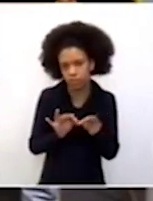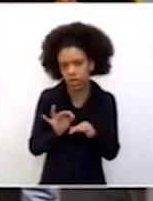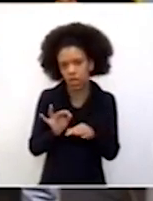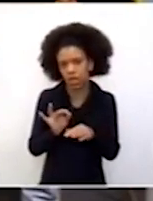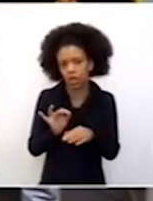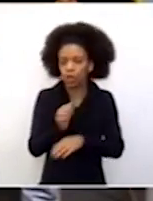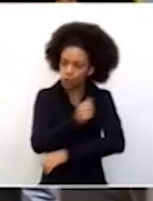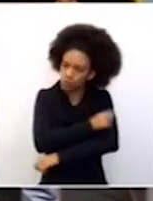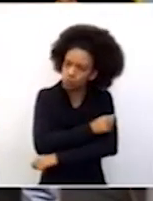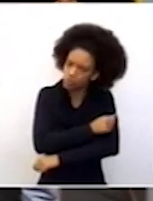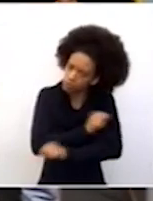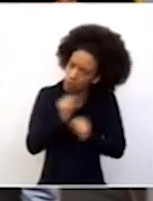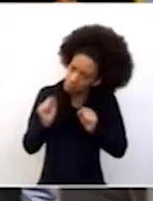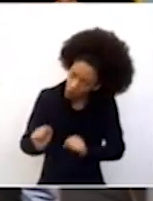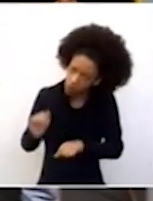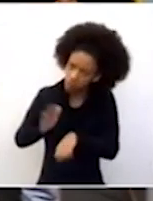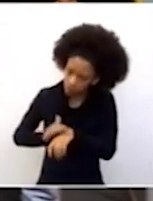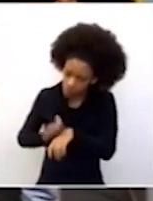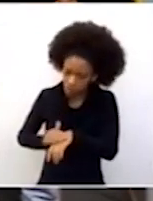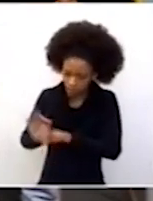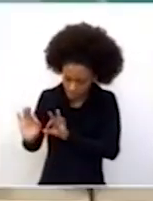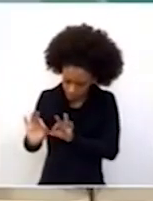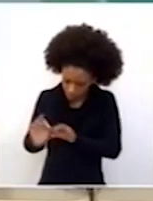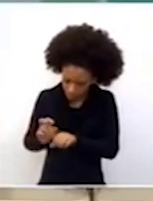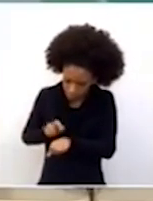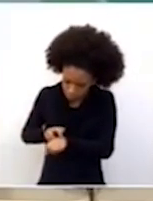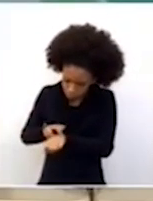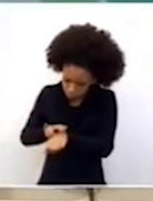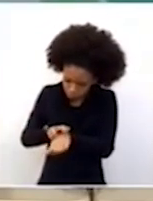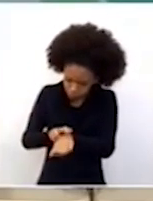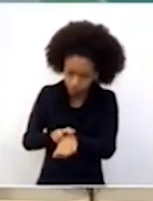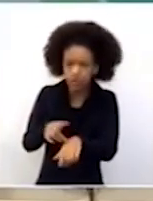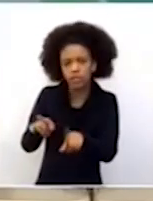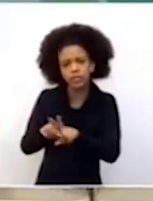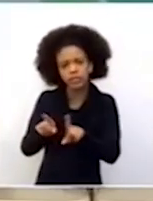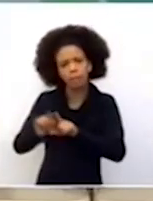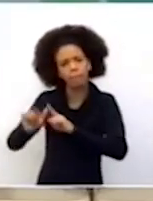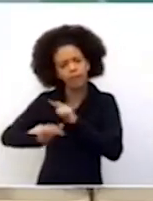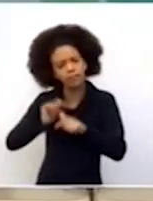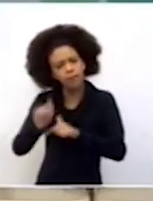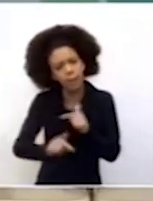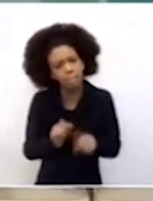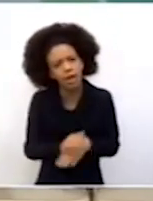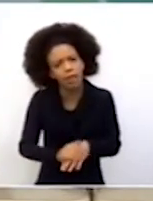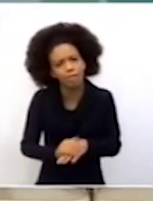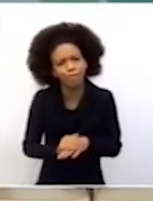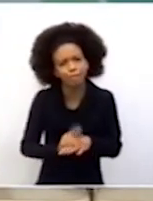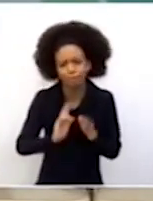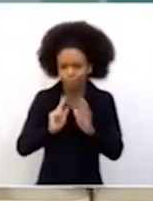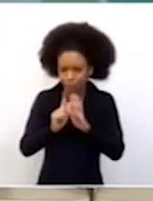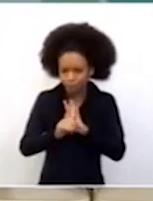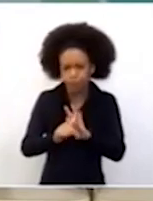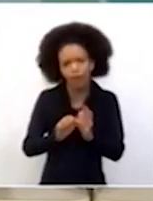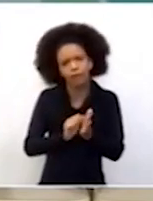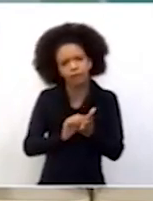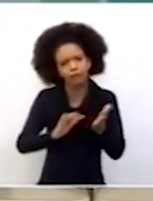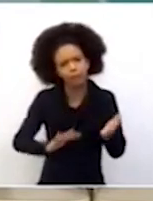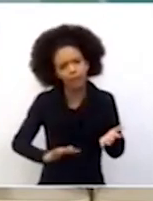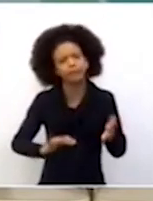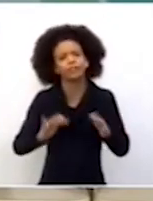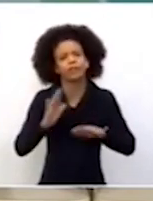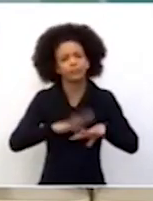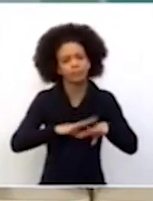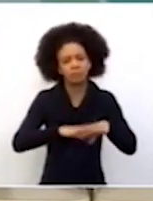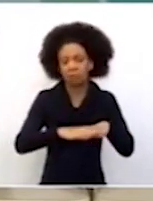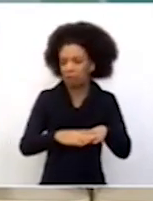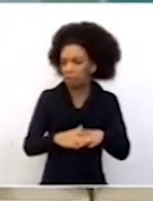podem fazer em casa, né? Montar um carrinho e podem ser trabalhados tantos temas matemáticos que eu vou confessar que nem